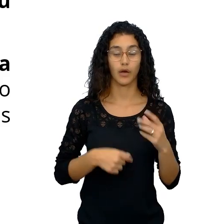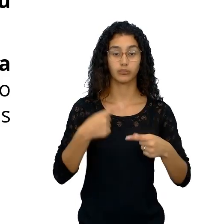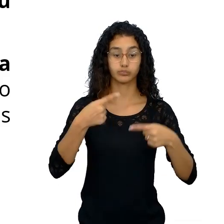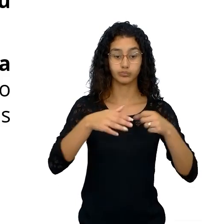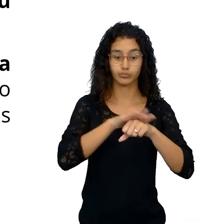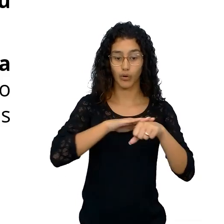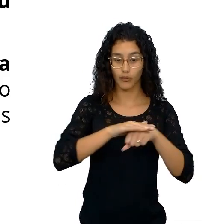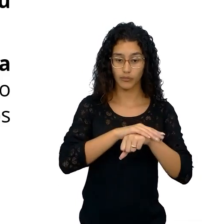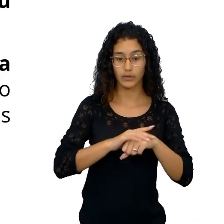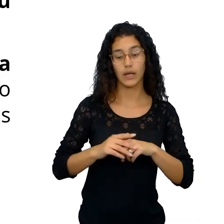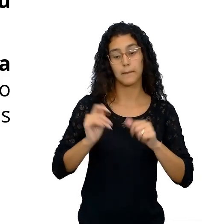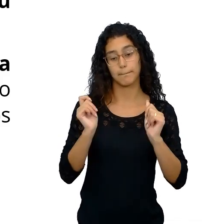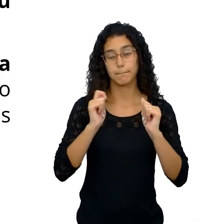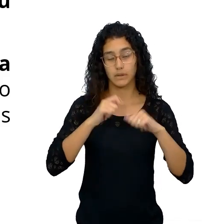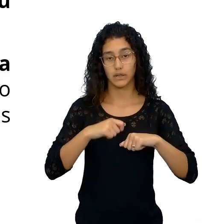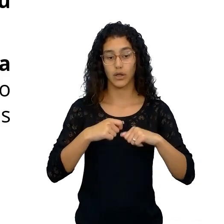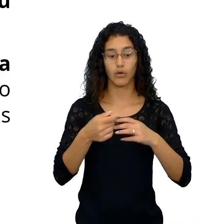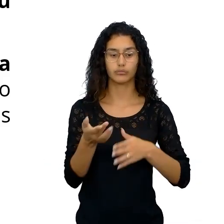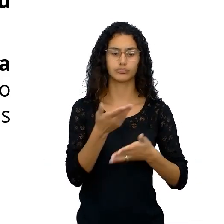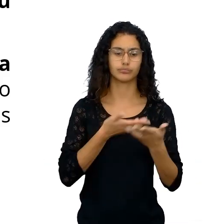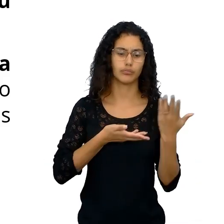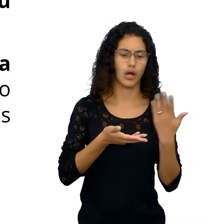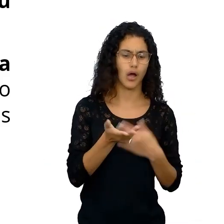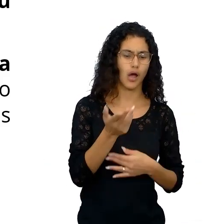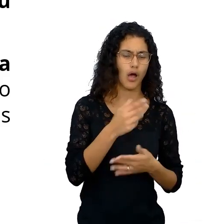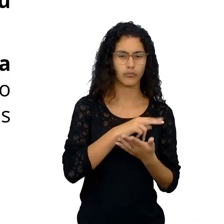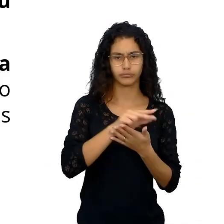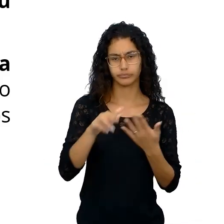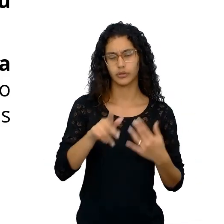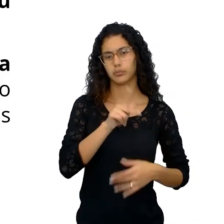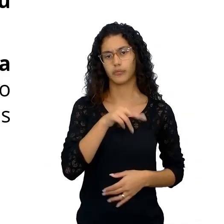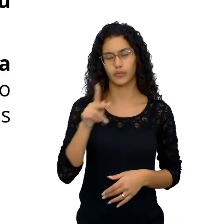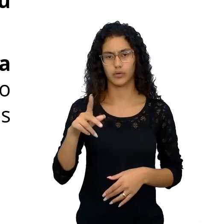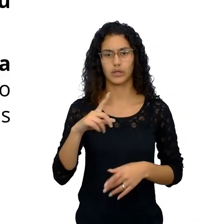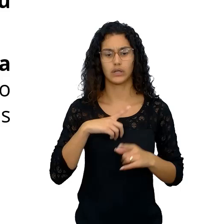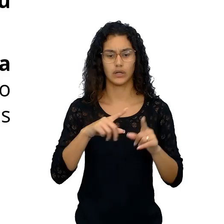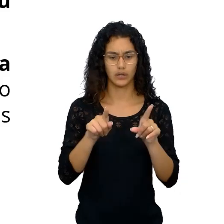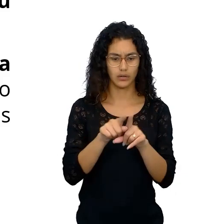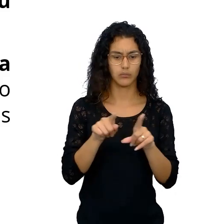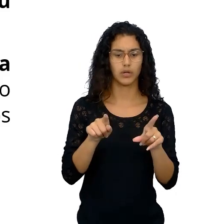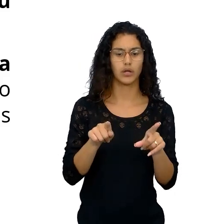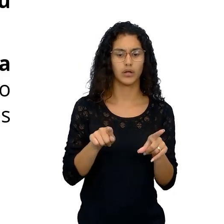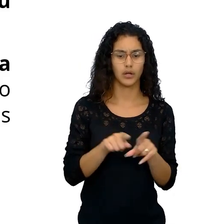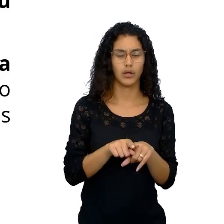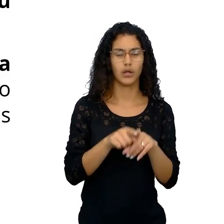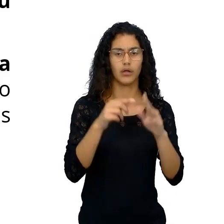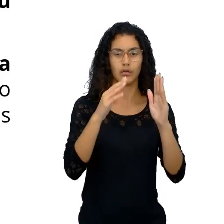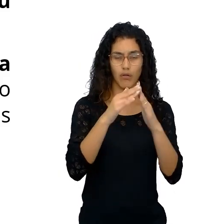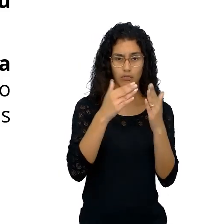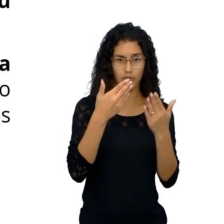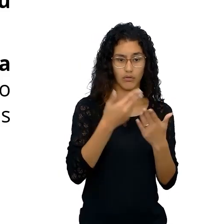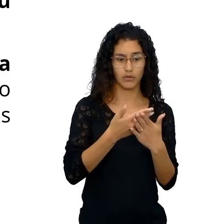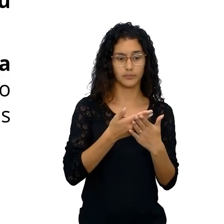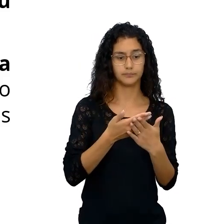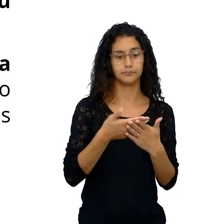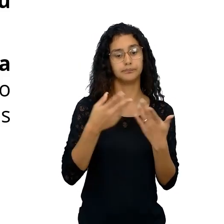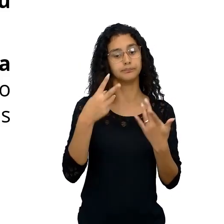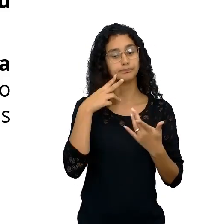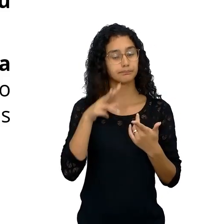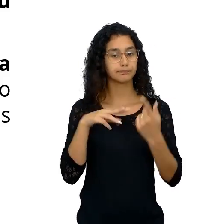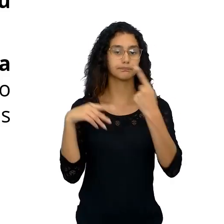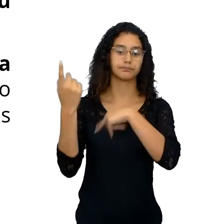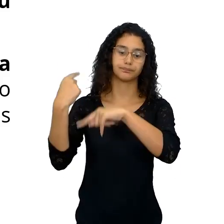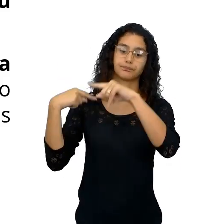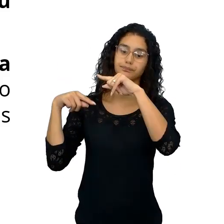dialogar, sempre que possível, com outros, né, outras professores, professoras da unidade escolar, visando